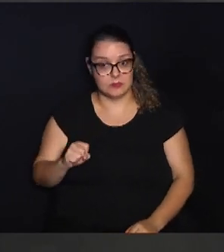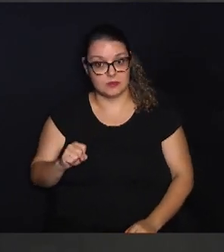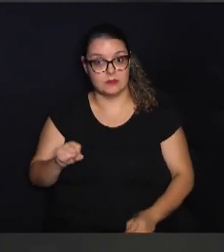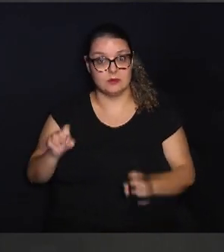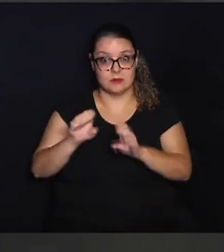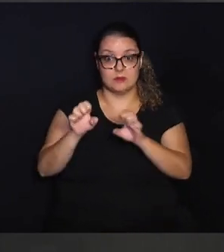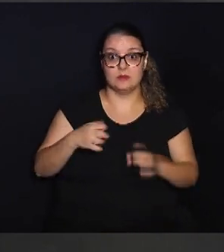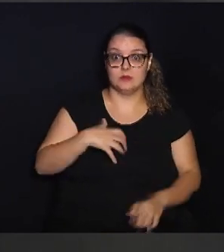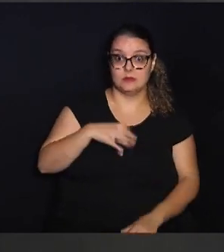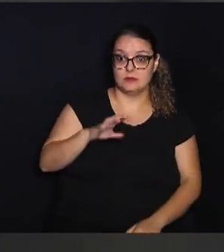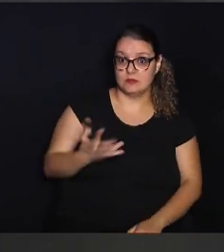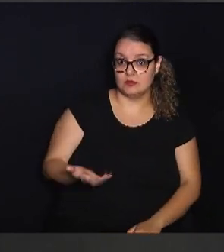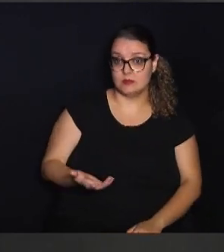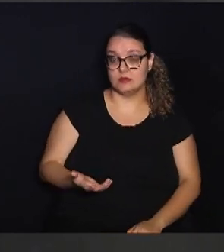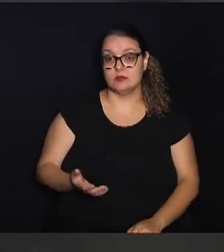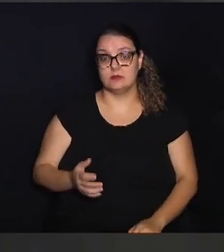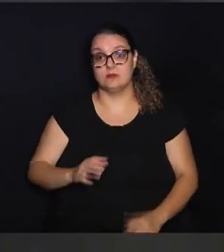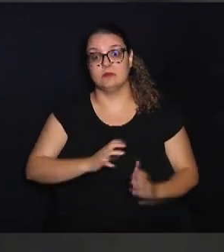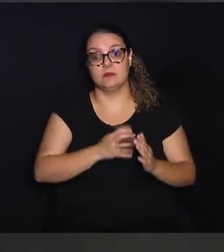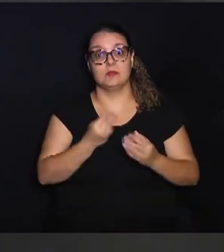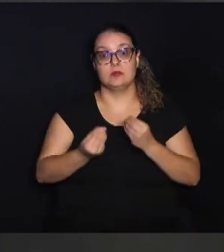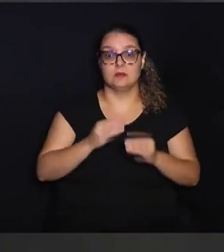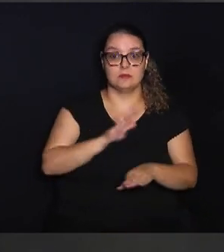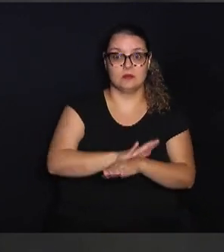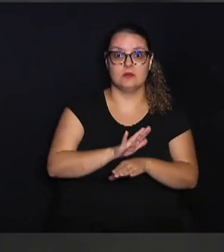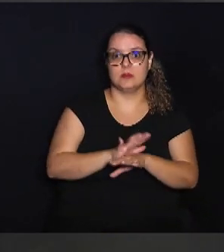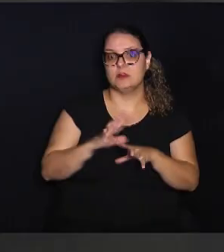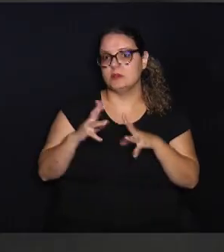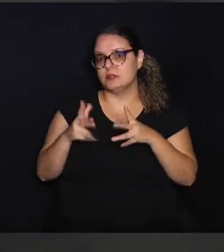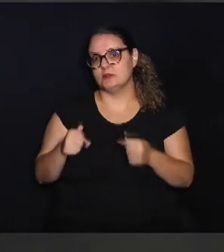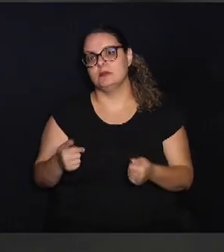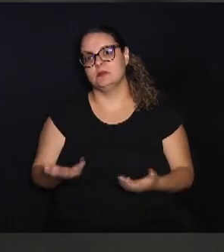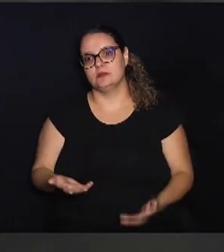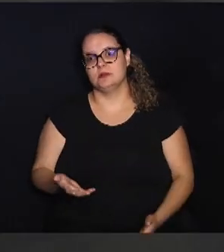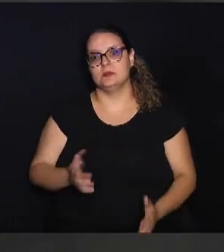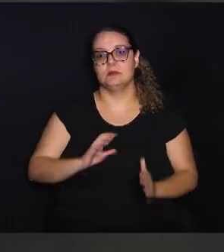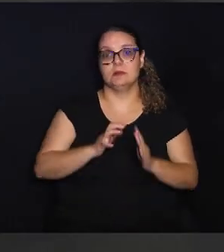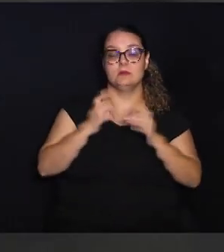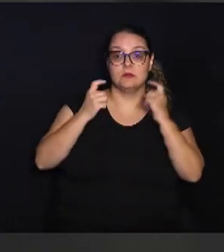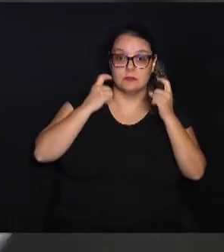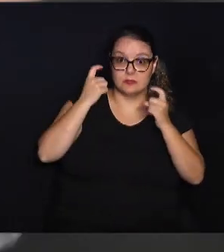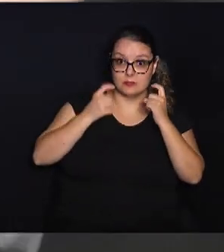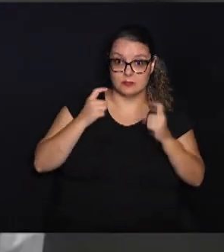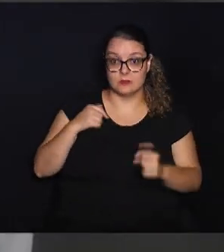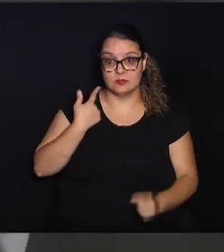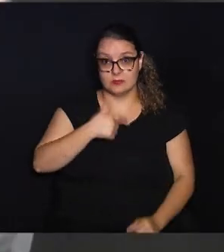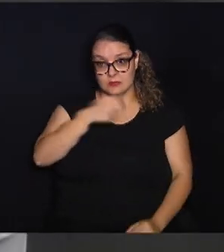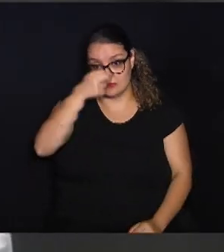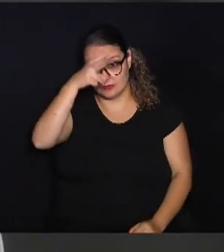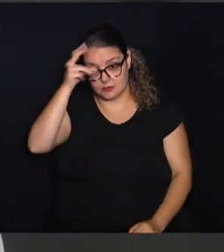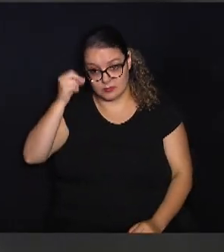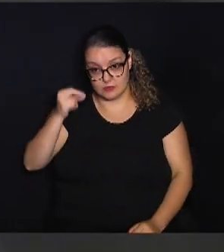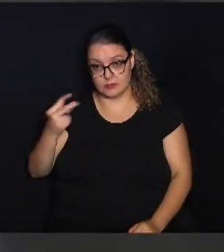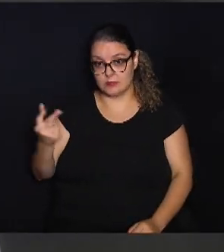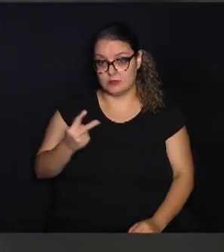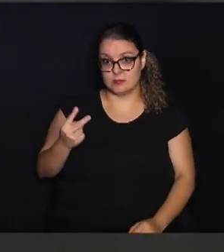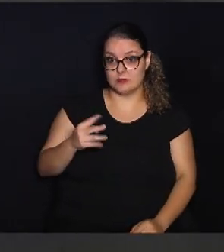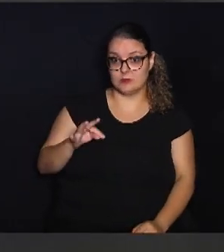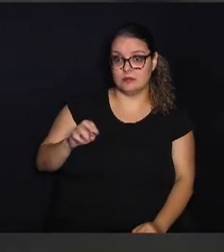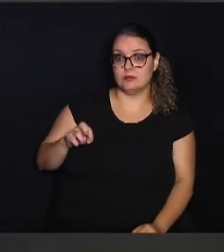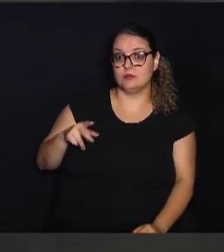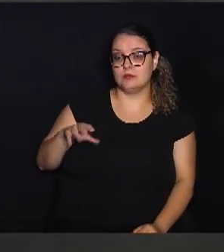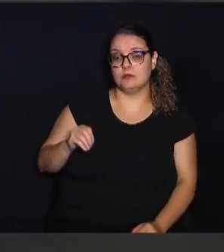para isso, o partido vai ajudar como? Então, assim, tá tudo... O partido ainda está preocupado com os nossos prefeitos aqui que vão para o segundo turno, está tudo